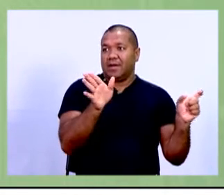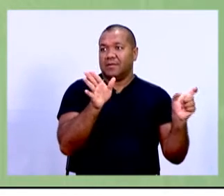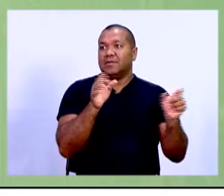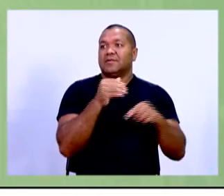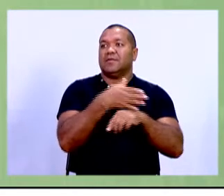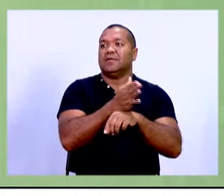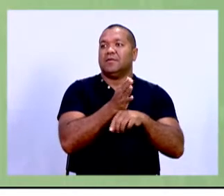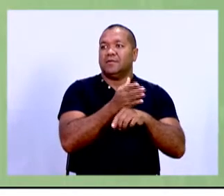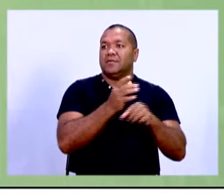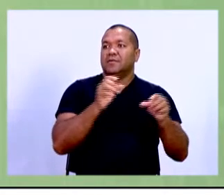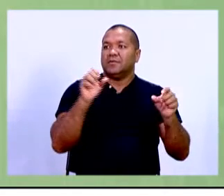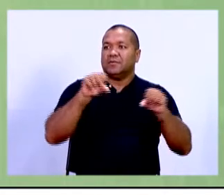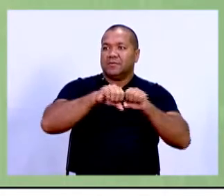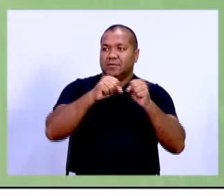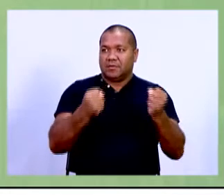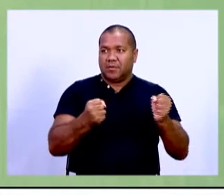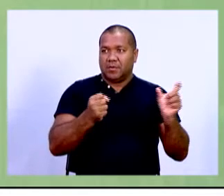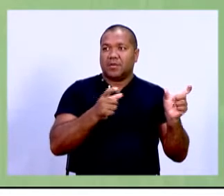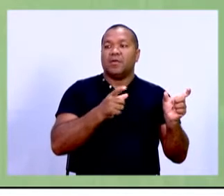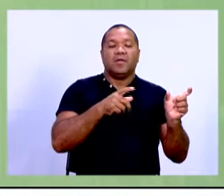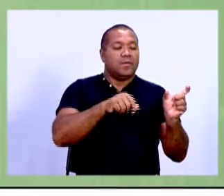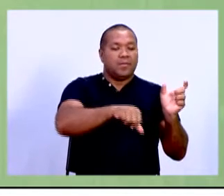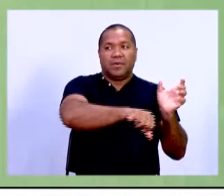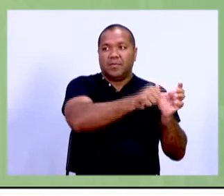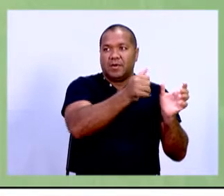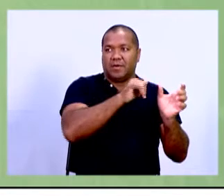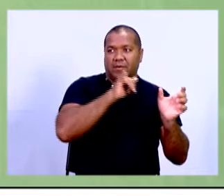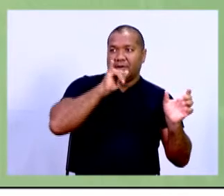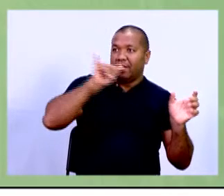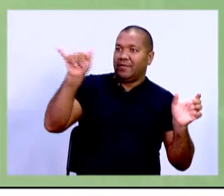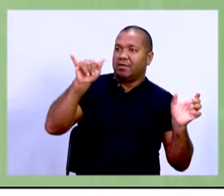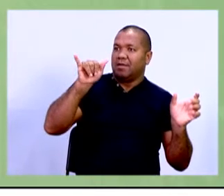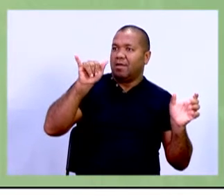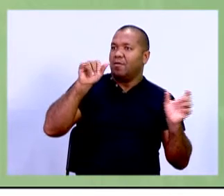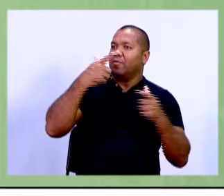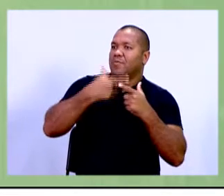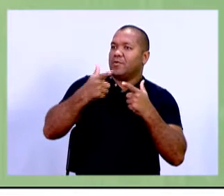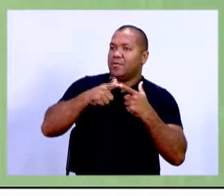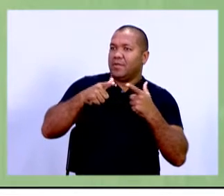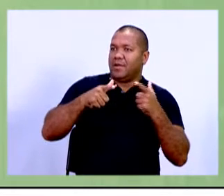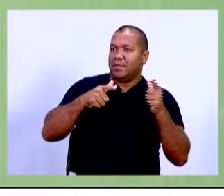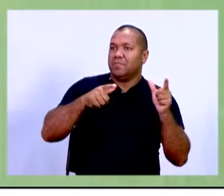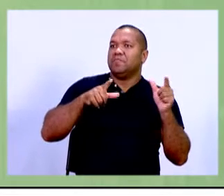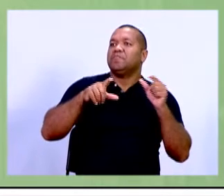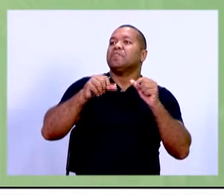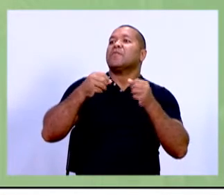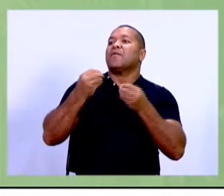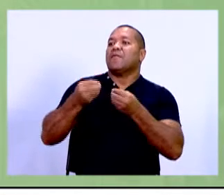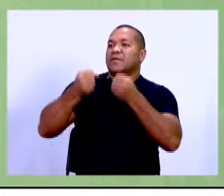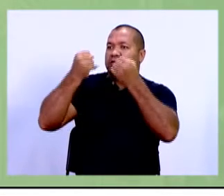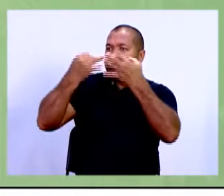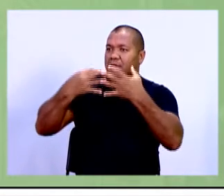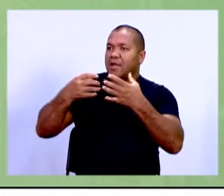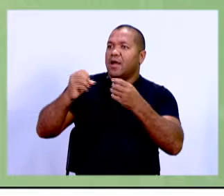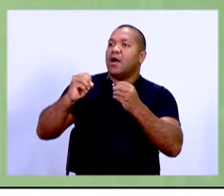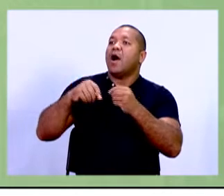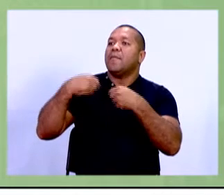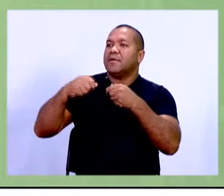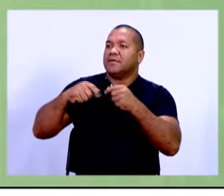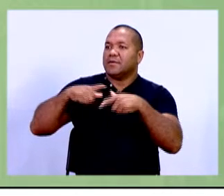vai inicialmente relatar o problema, vai abrir a ordem de serviço e